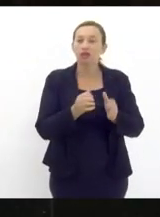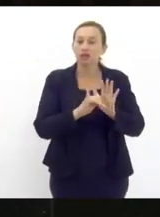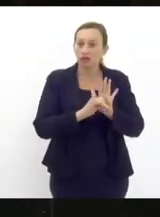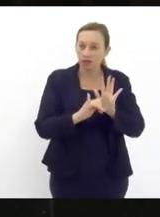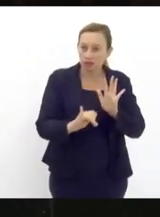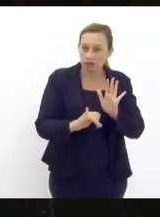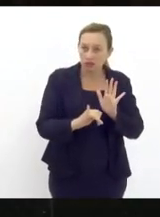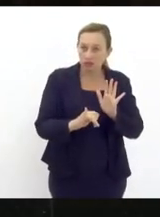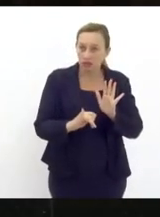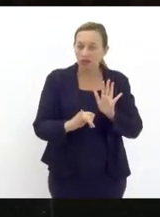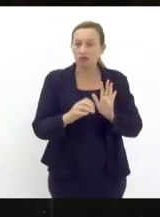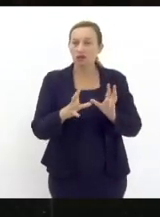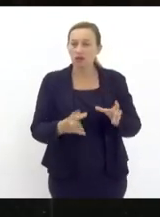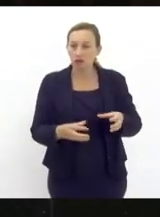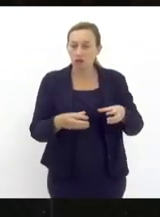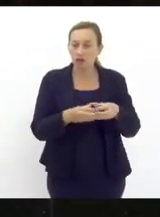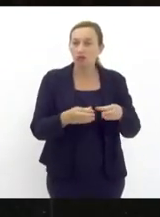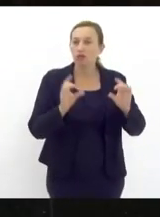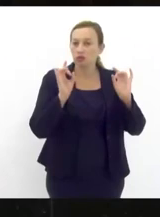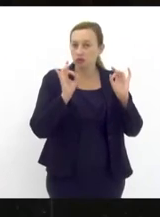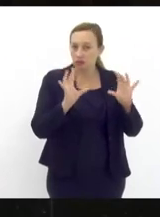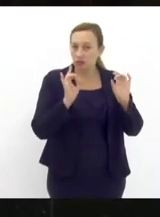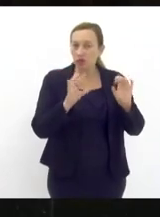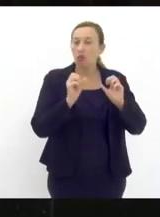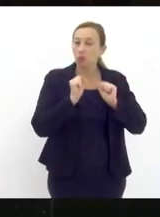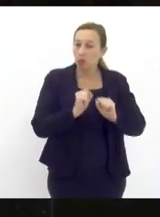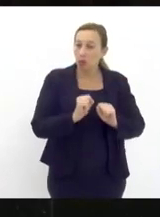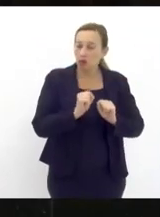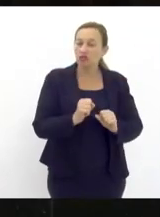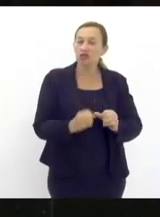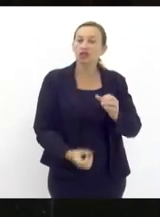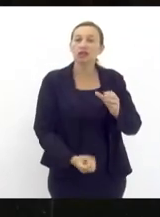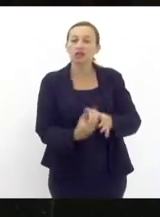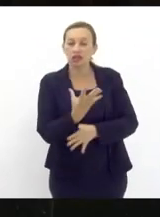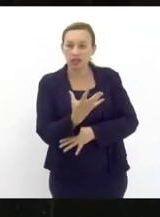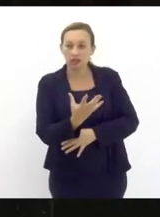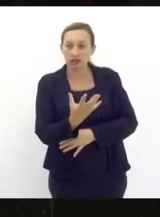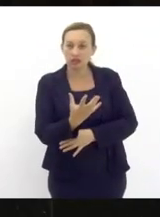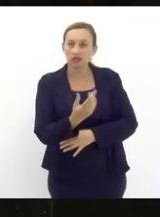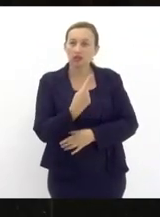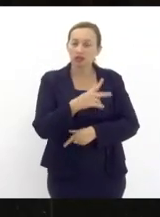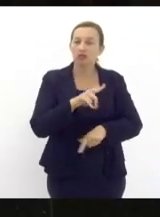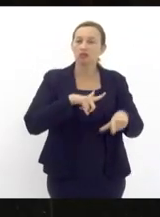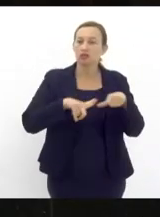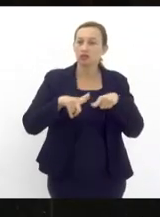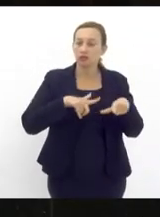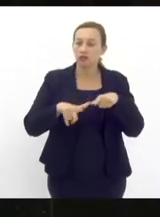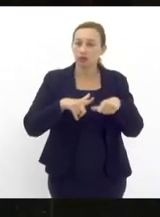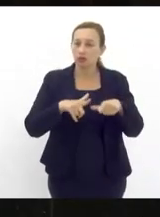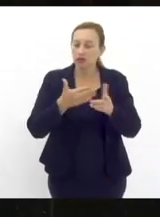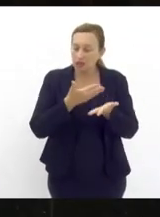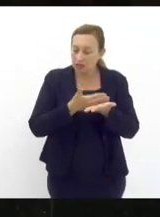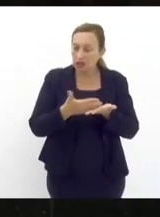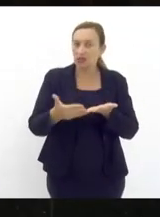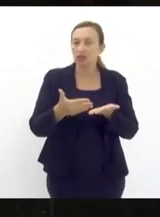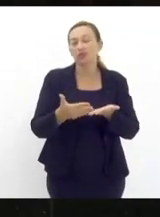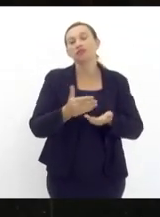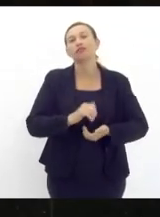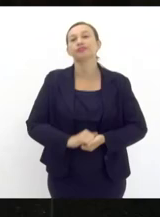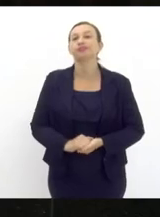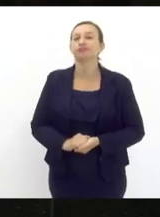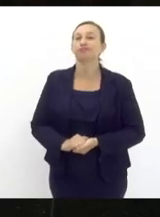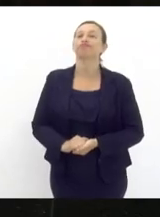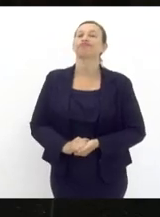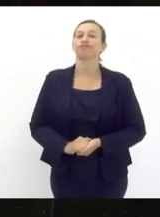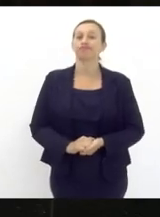para que a comissão especial possa ser instalada e seus trabalhos começados iniciados